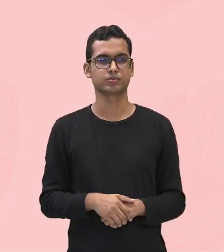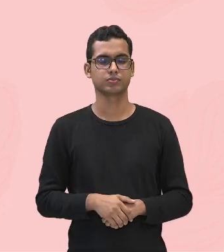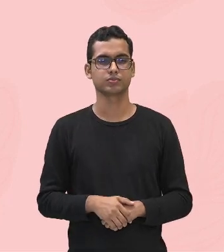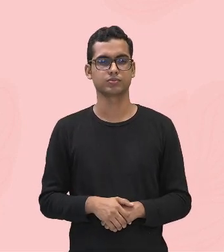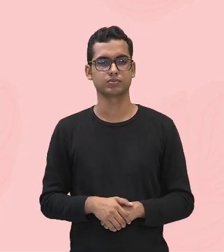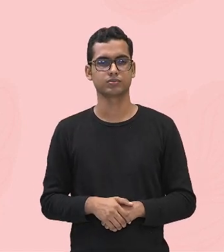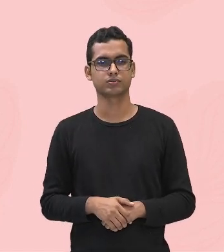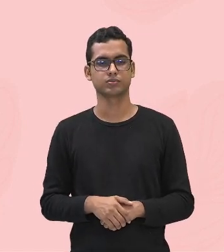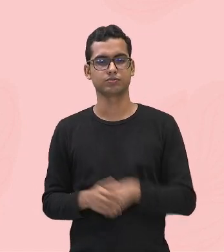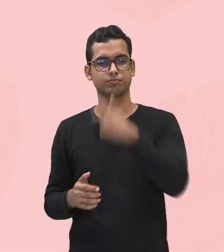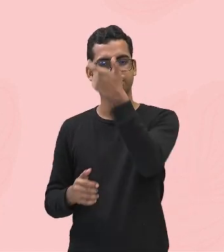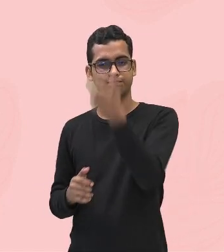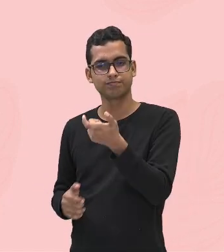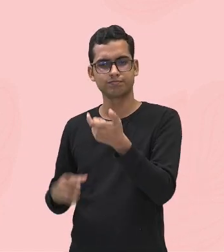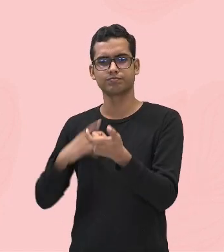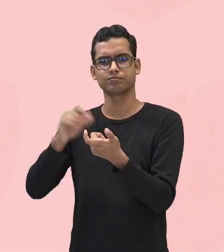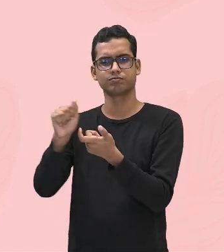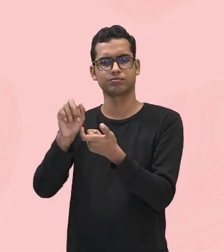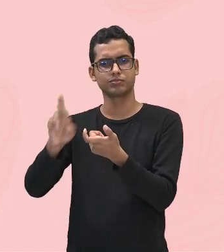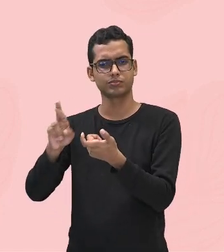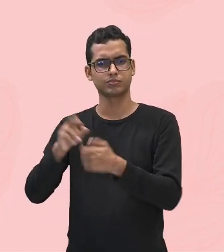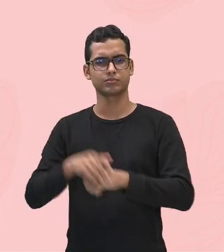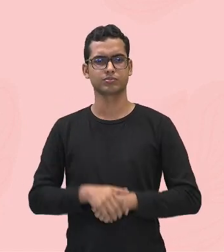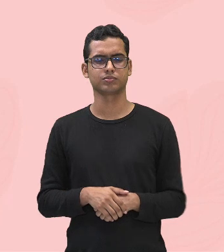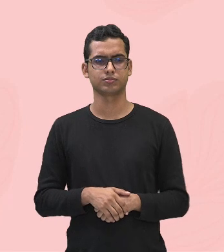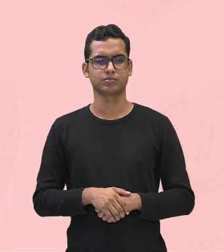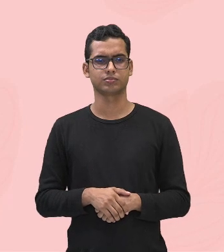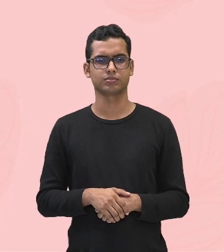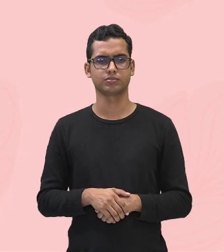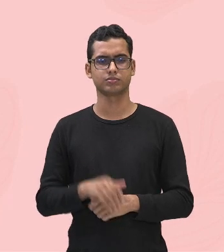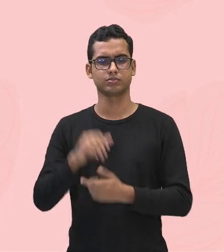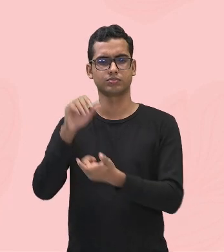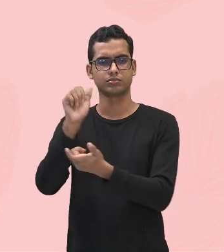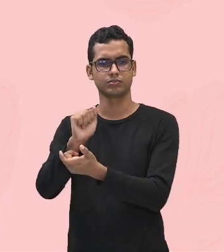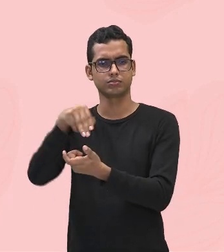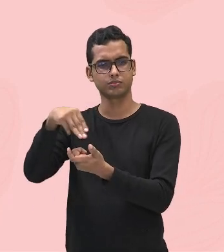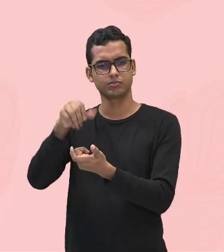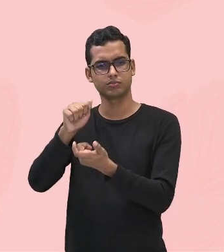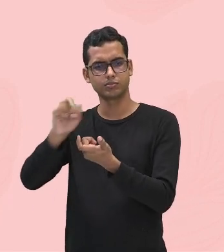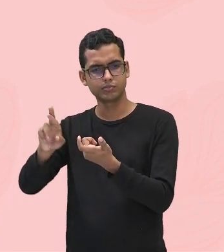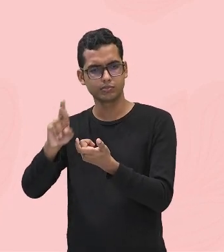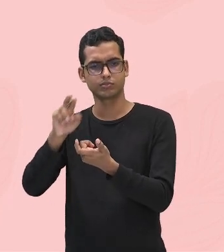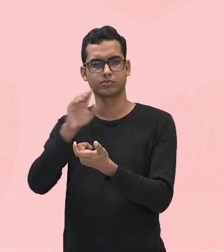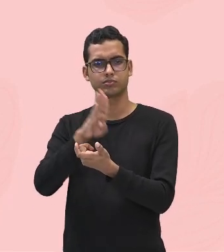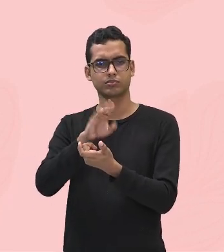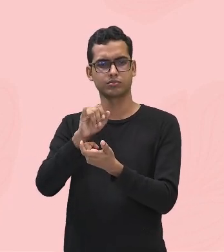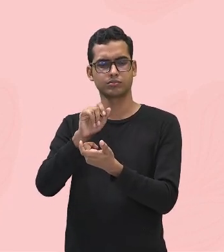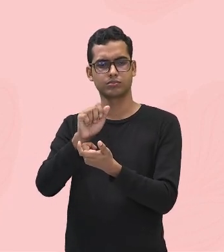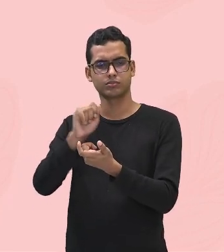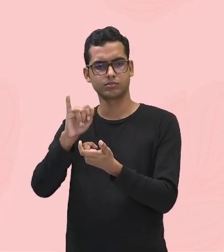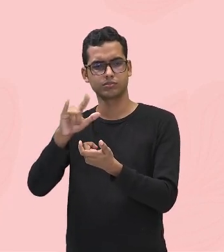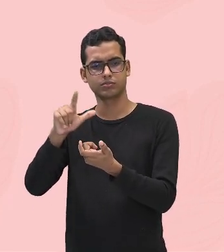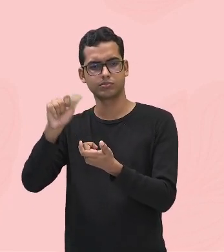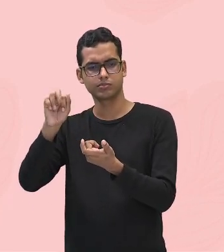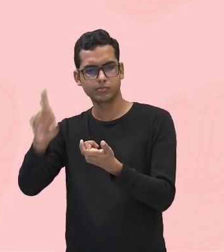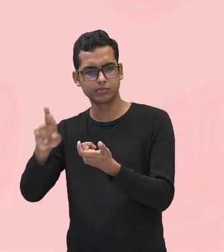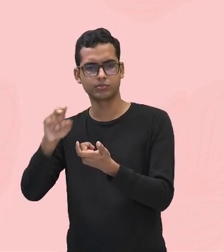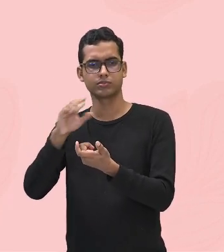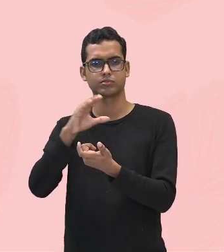AR, temos amar, bailar, caminhar, cocinar, comprar,